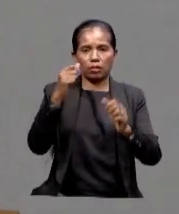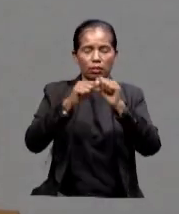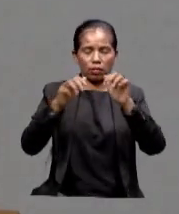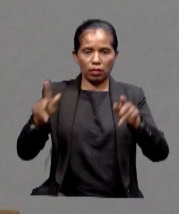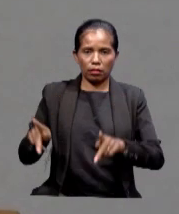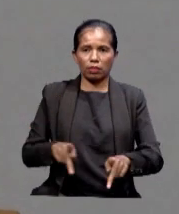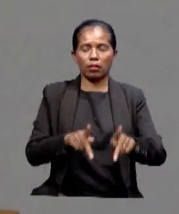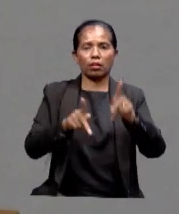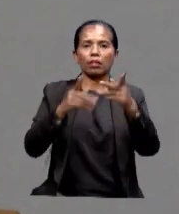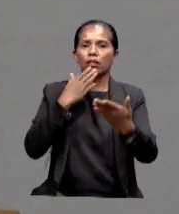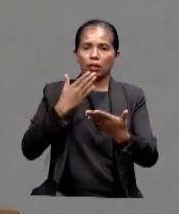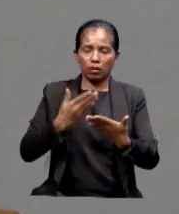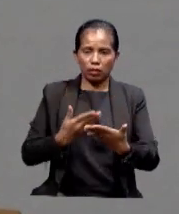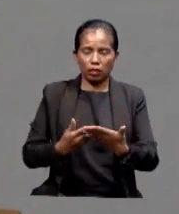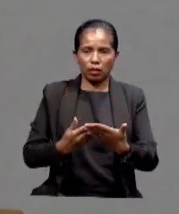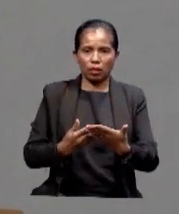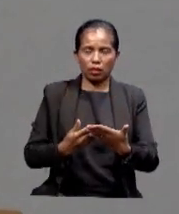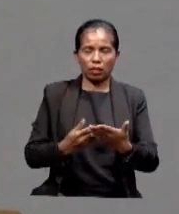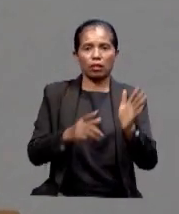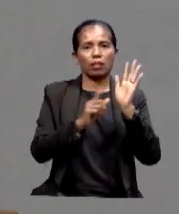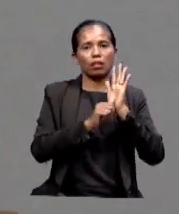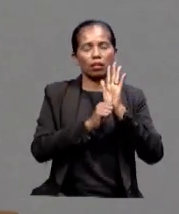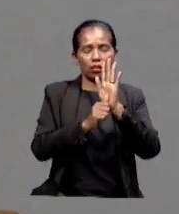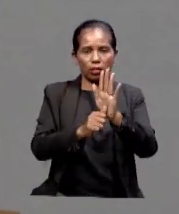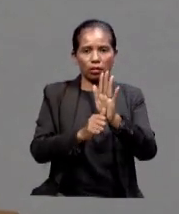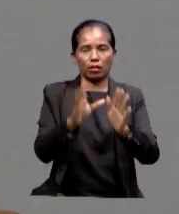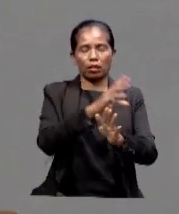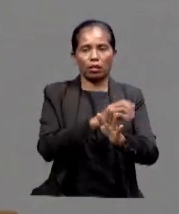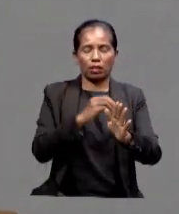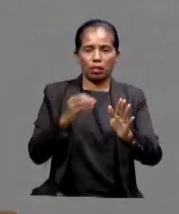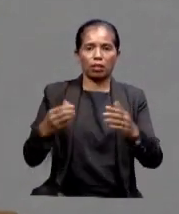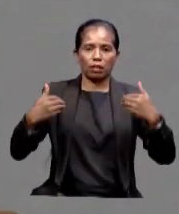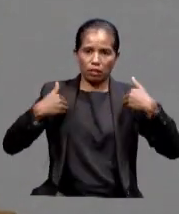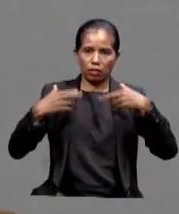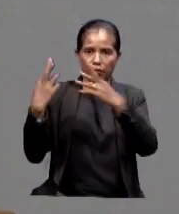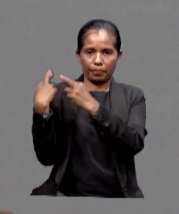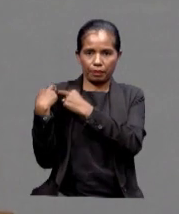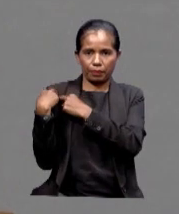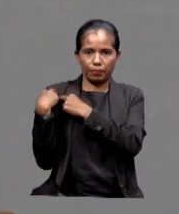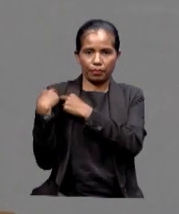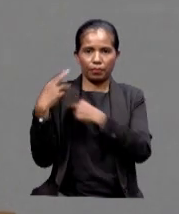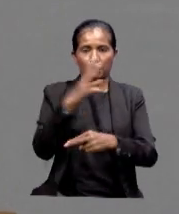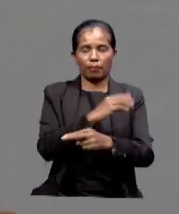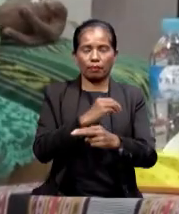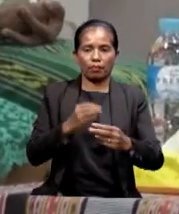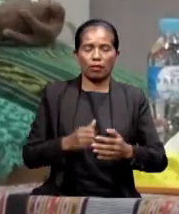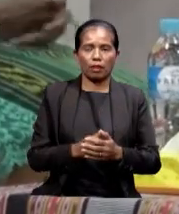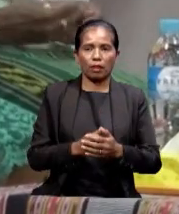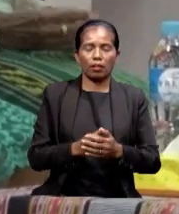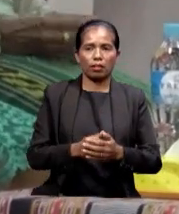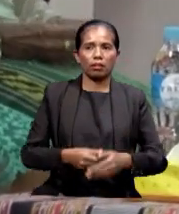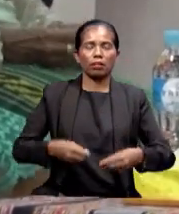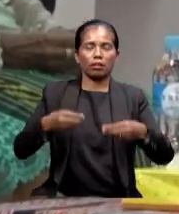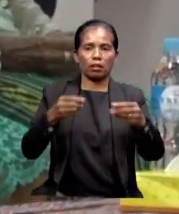IDNB eficiente, transparente e a integridade na responsabilidade, prevê abuso de poder